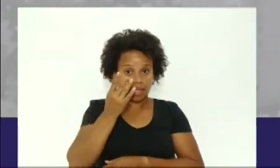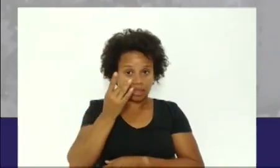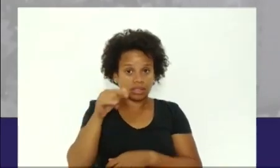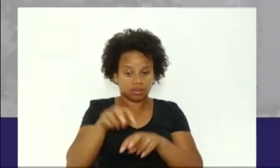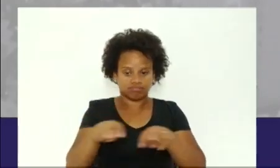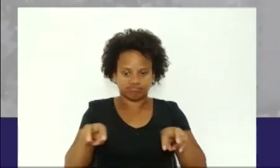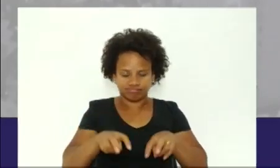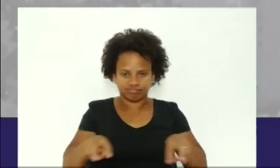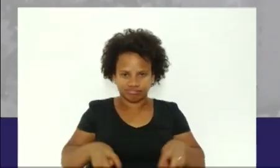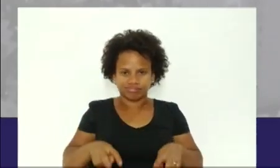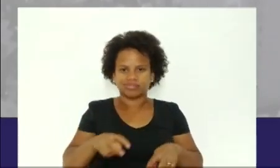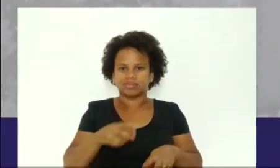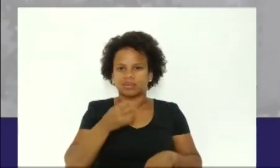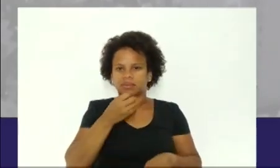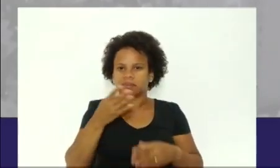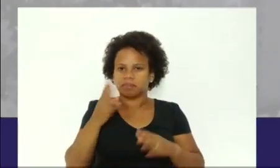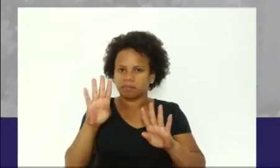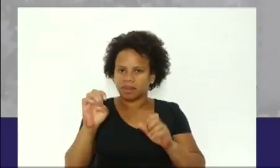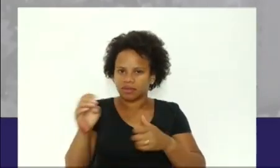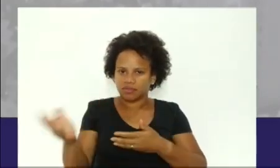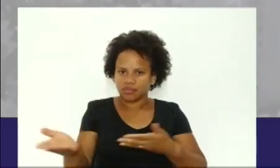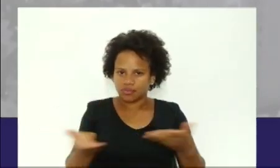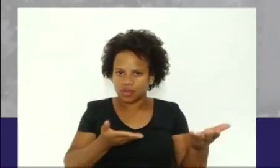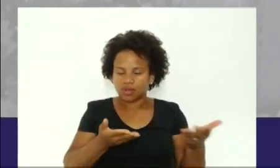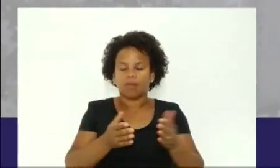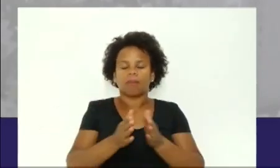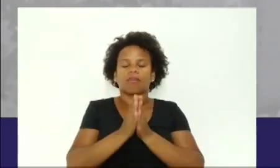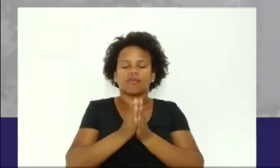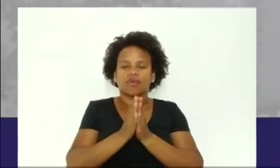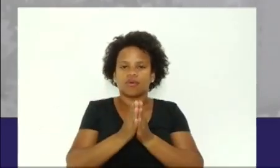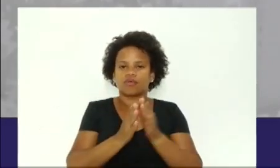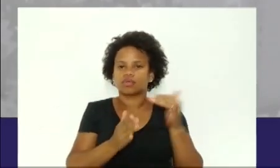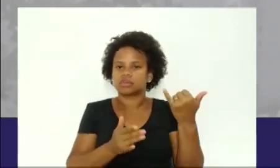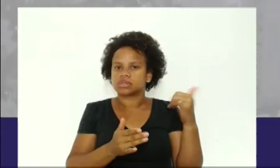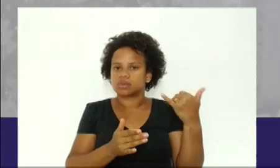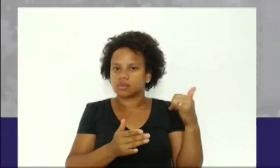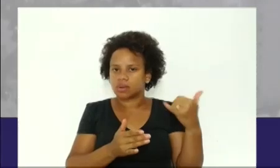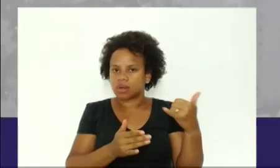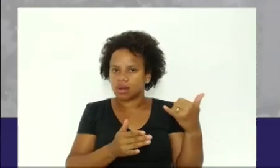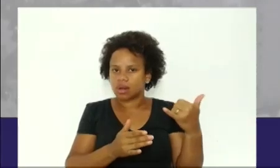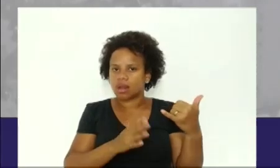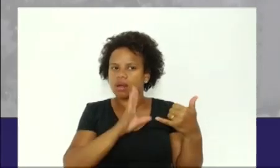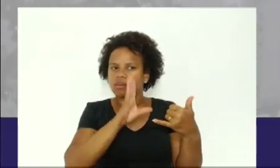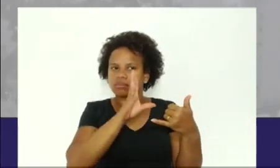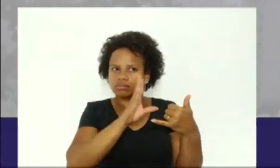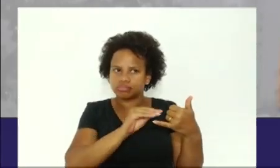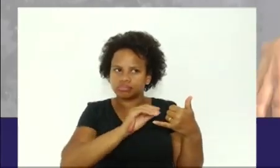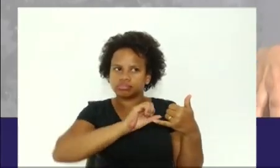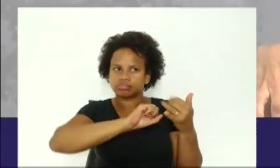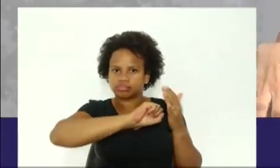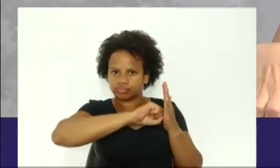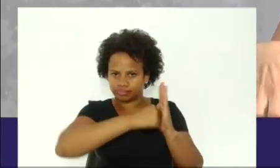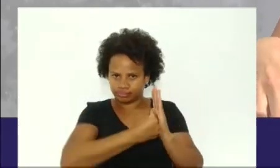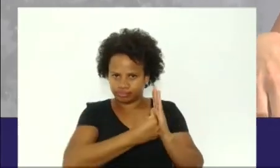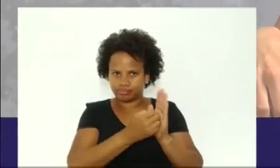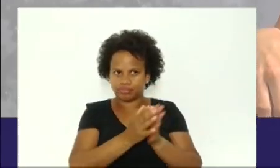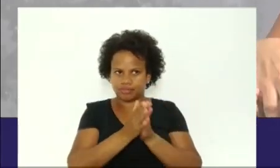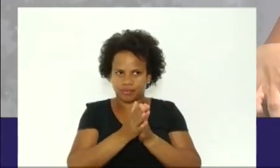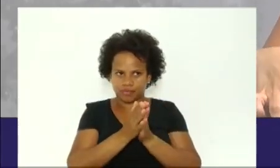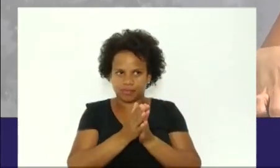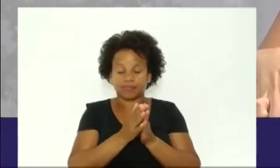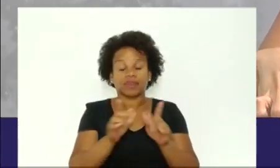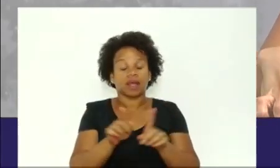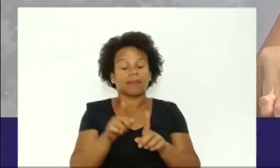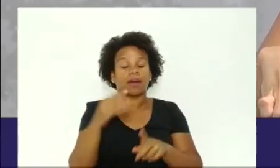todos bem-vindos e, por favor, desliguem ou coloquem seus celulares no modo silencioso. Aproveitamos